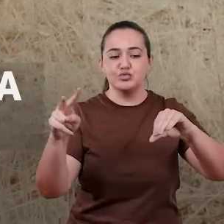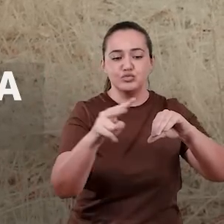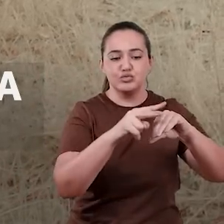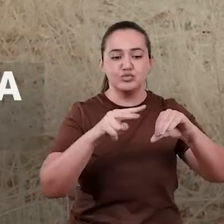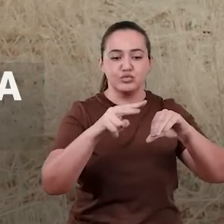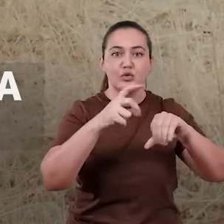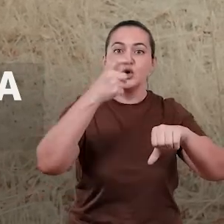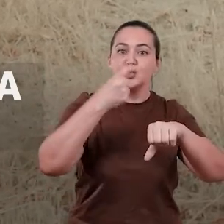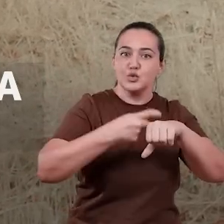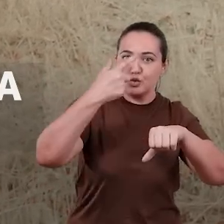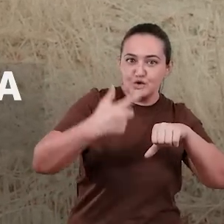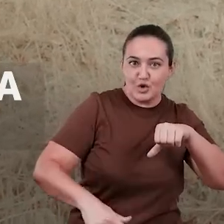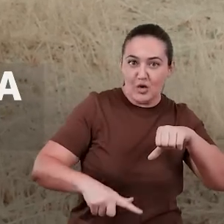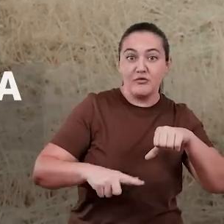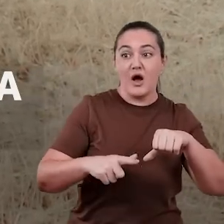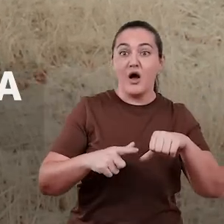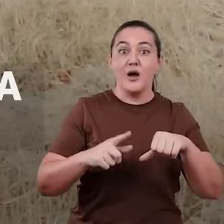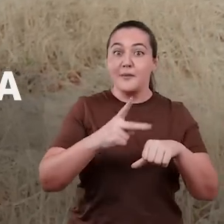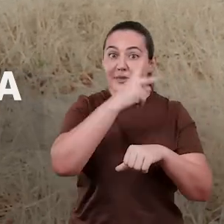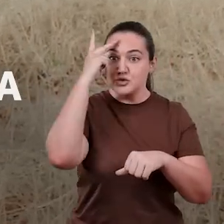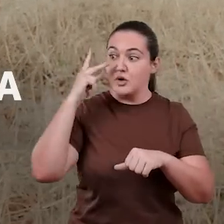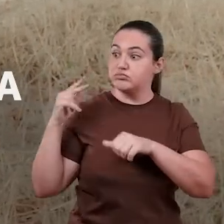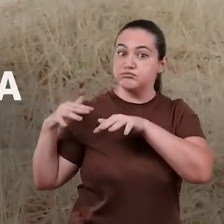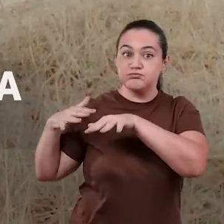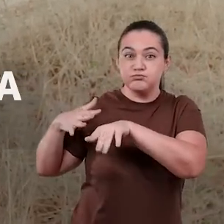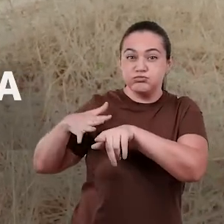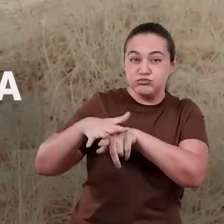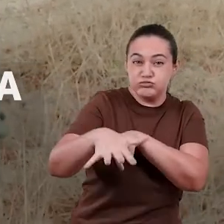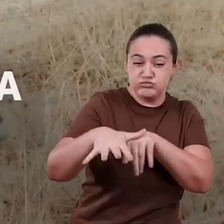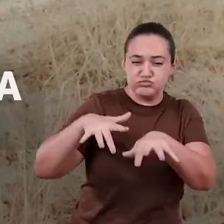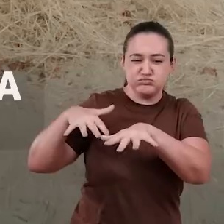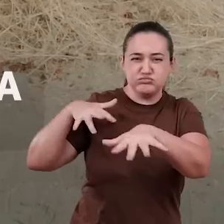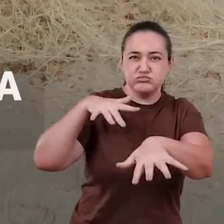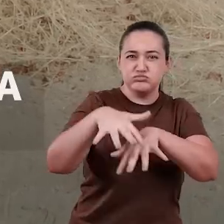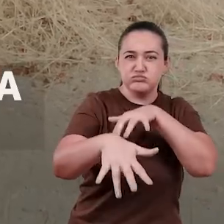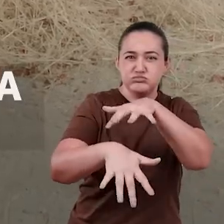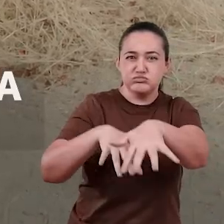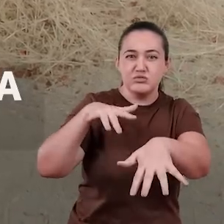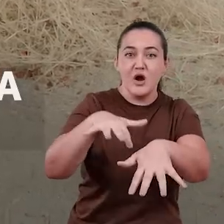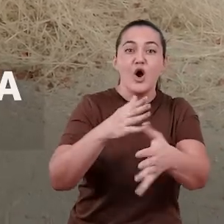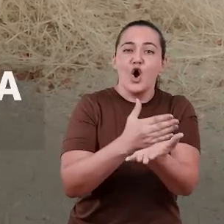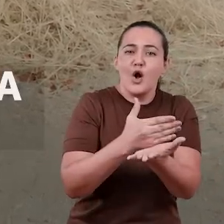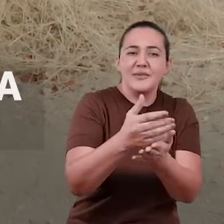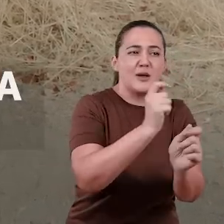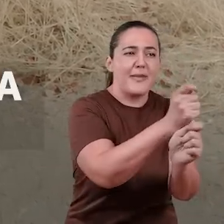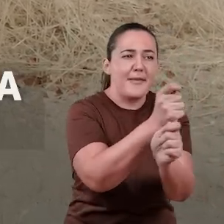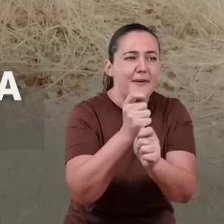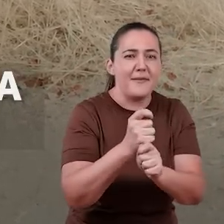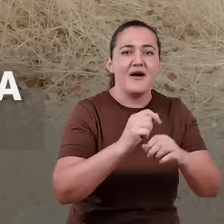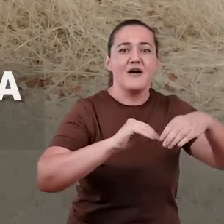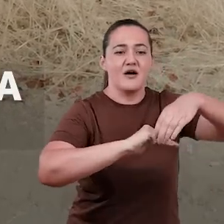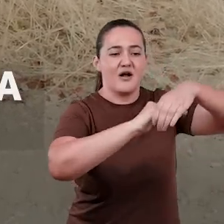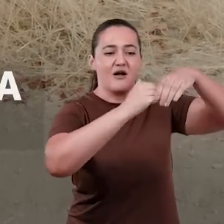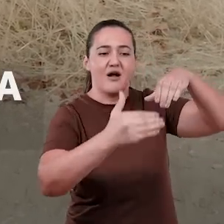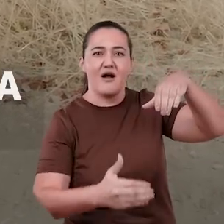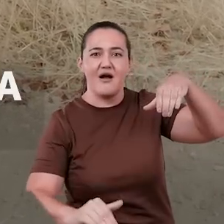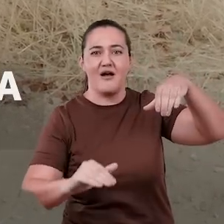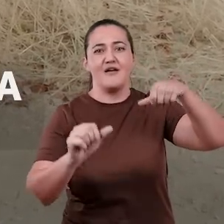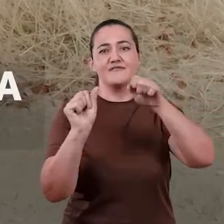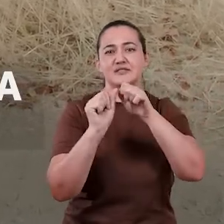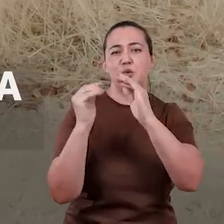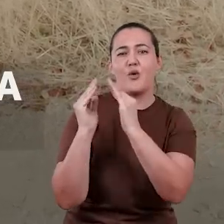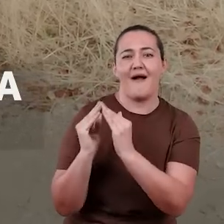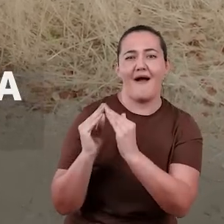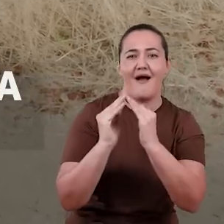quartos, várias casas e começaram a morar aqui muito tempo atrás. Eles têm indicação de pessoas morando na